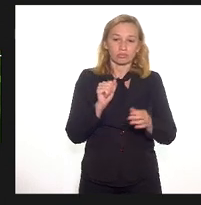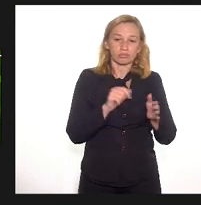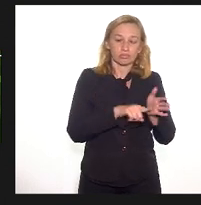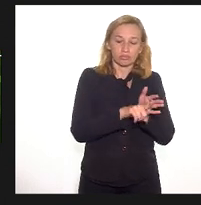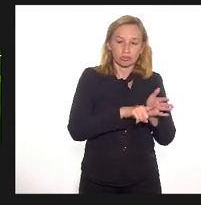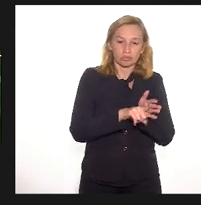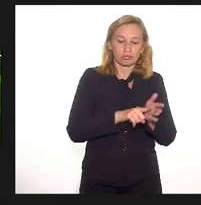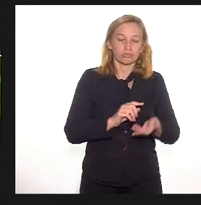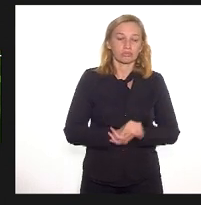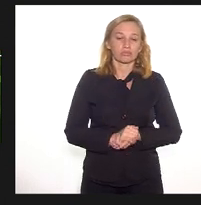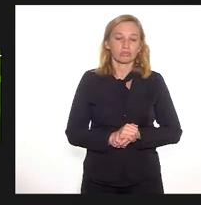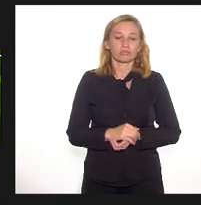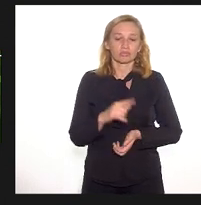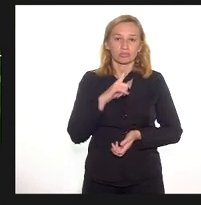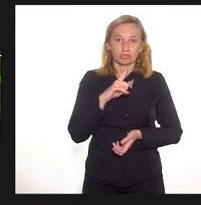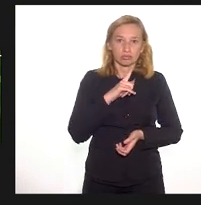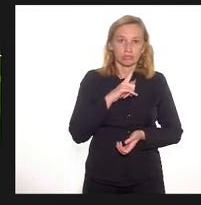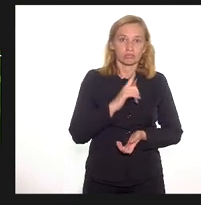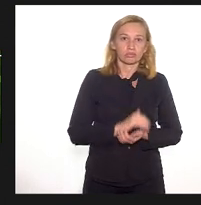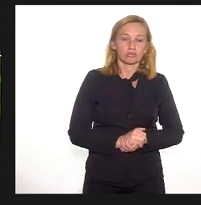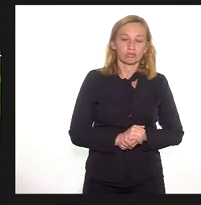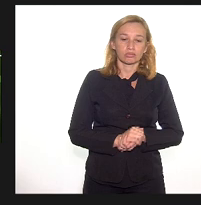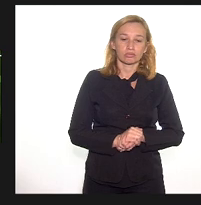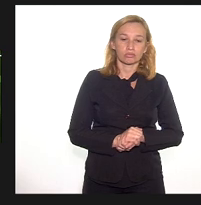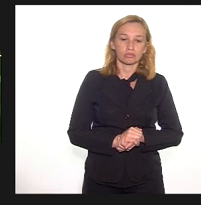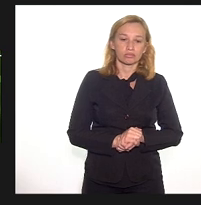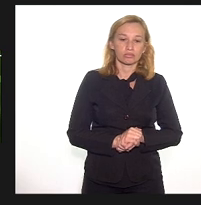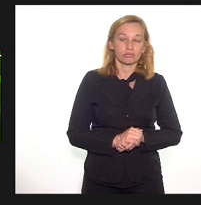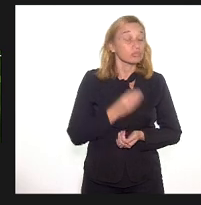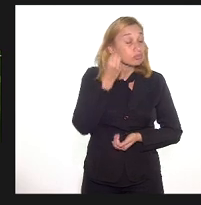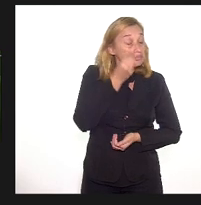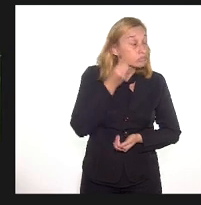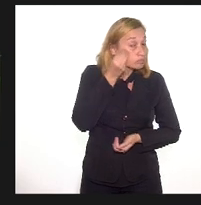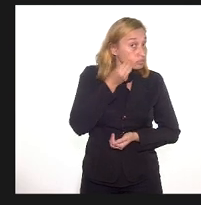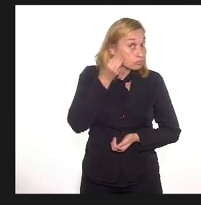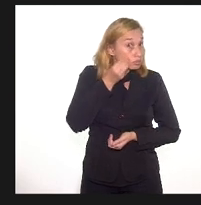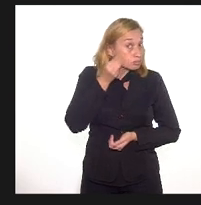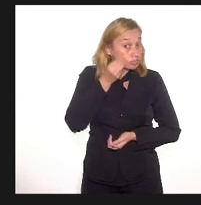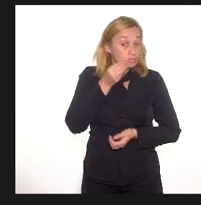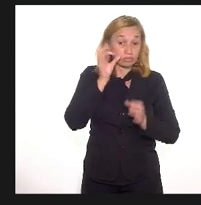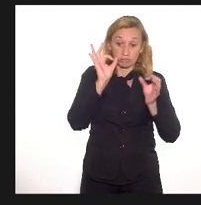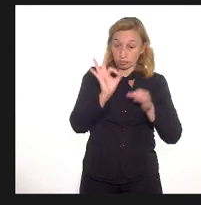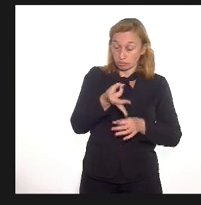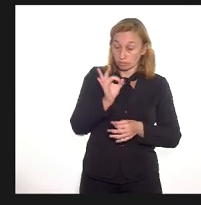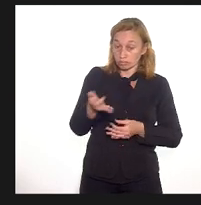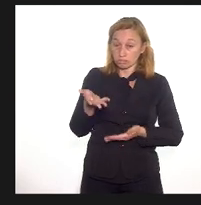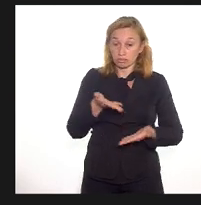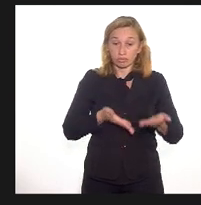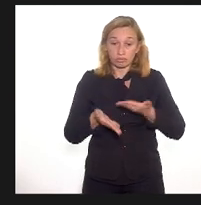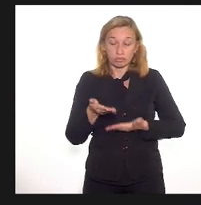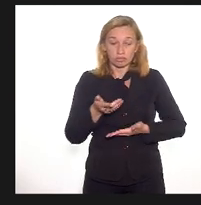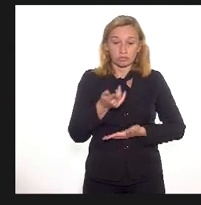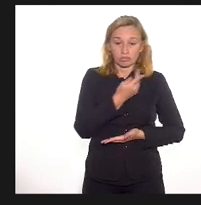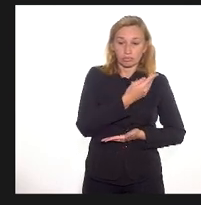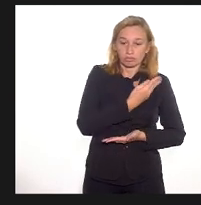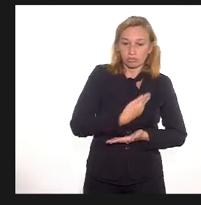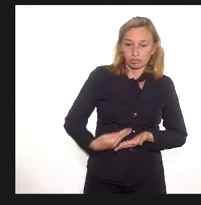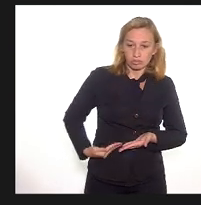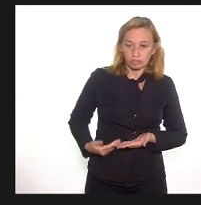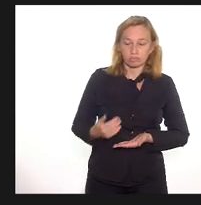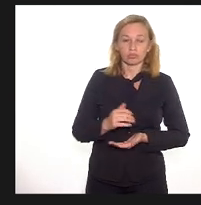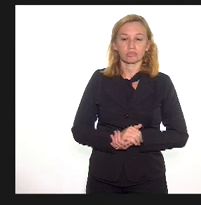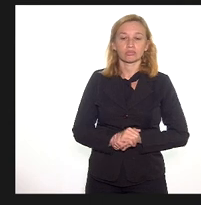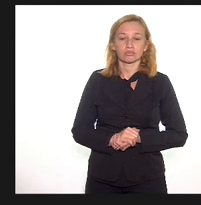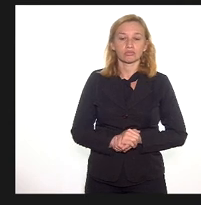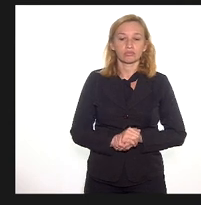15, onde houve, então, a partir da experiência específica de participação governamental, está havendo uma